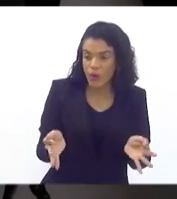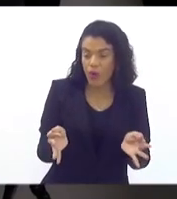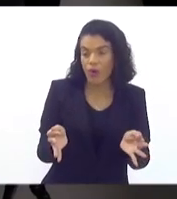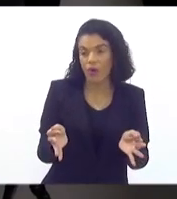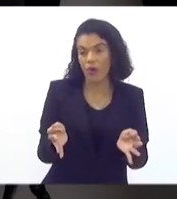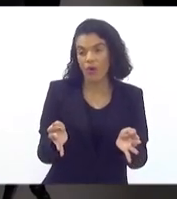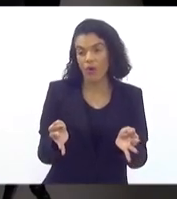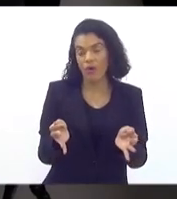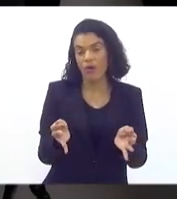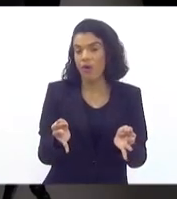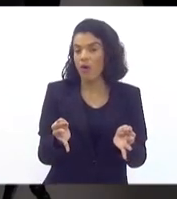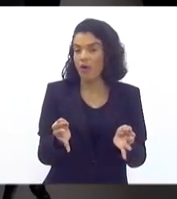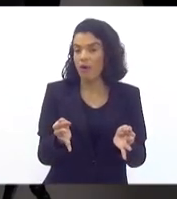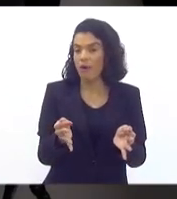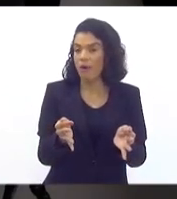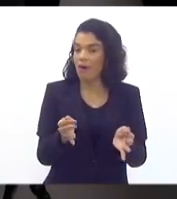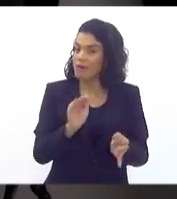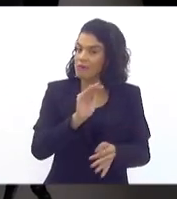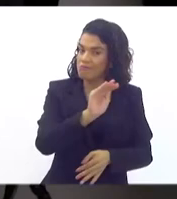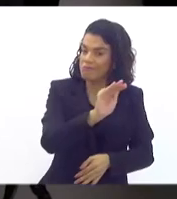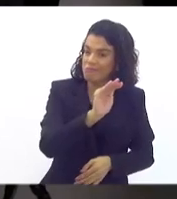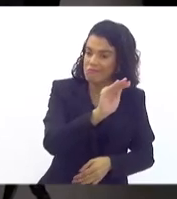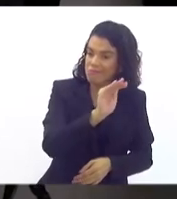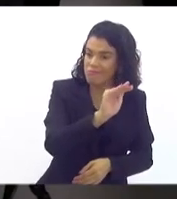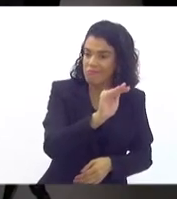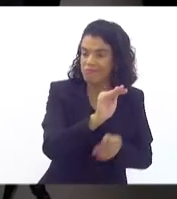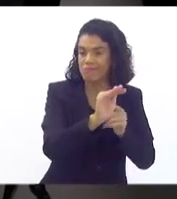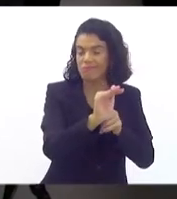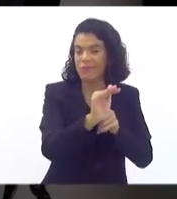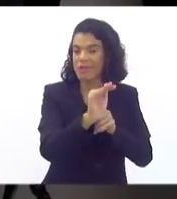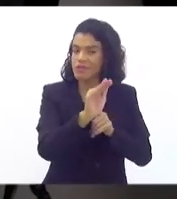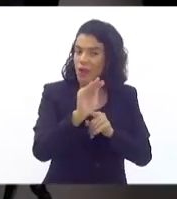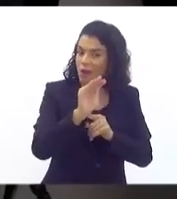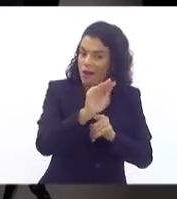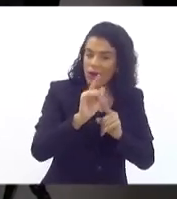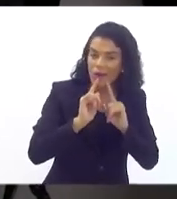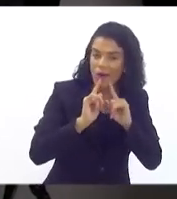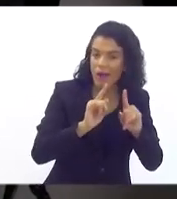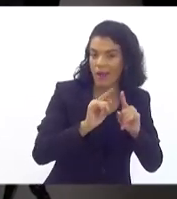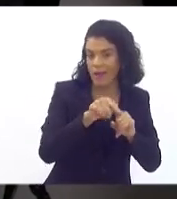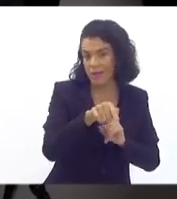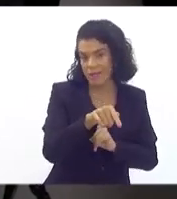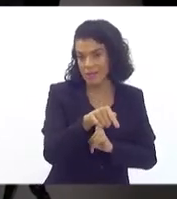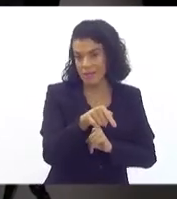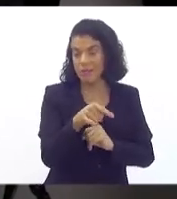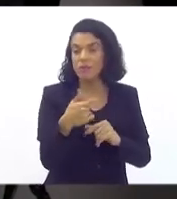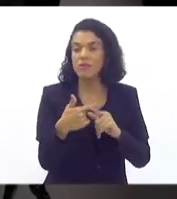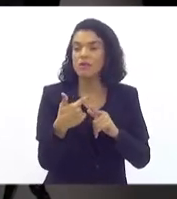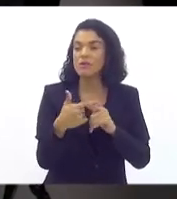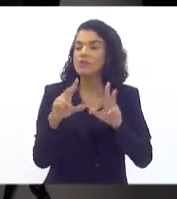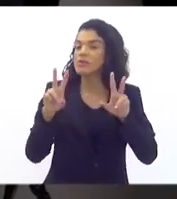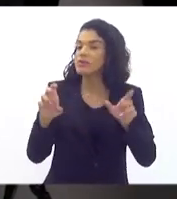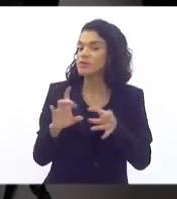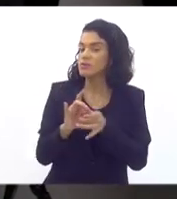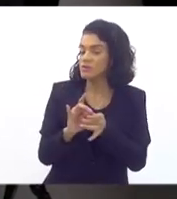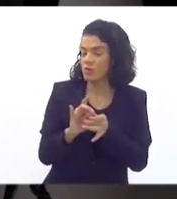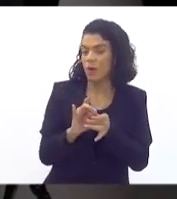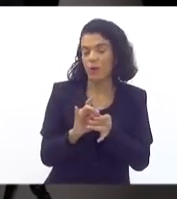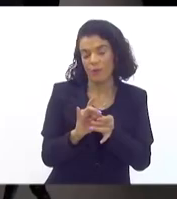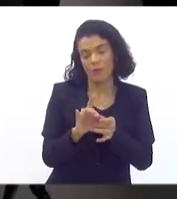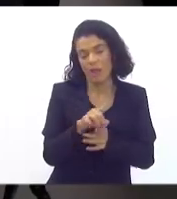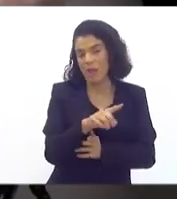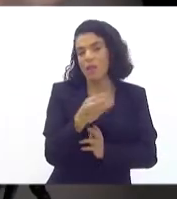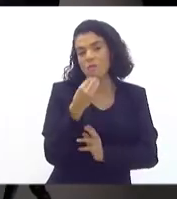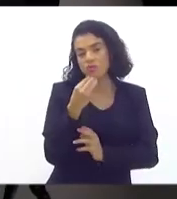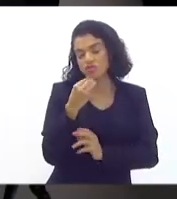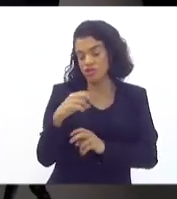uma chamada uma uma reclamação vamos dizer assim em relação que eu acho que ele